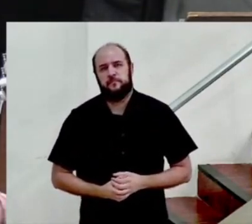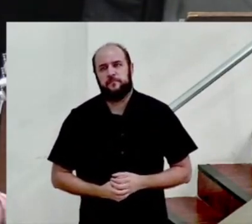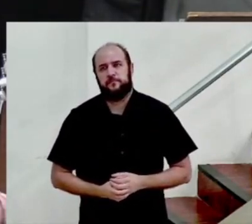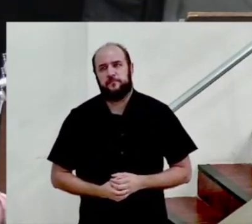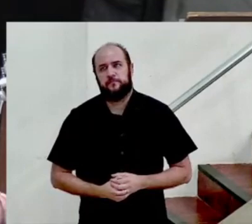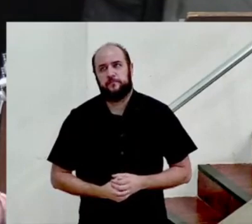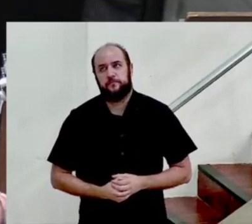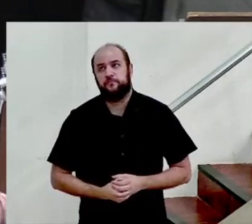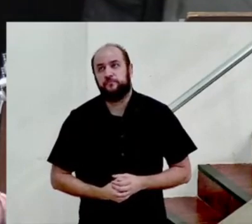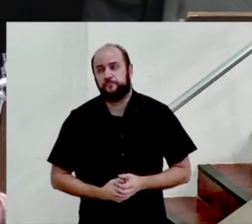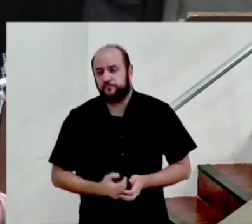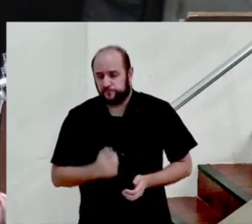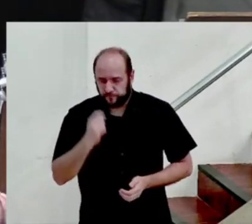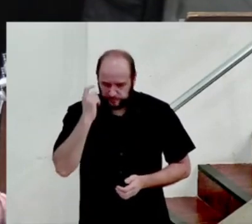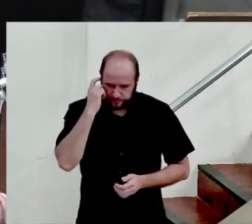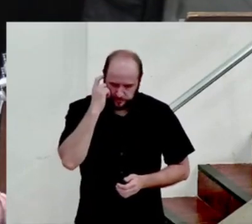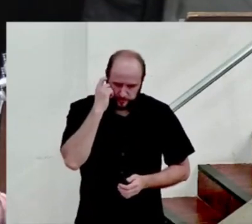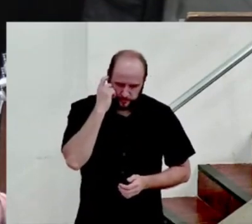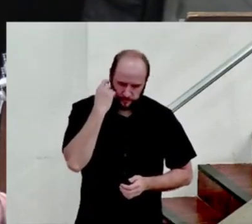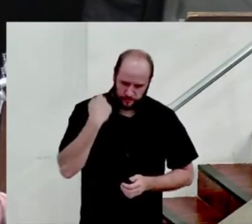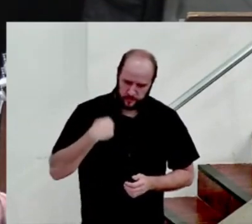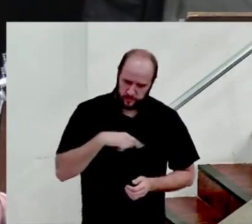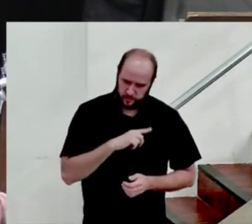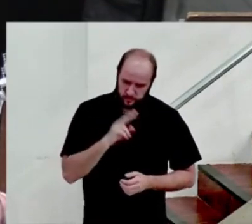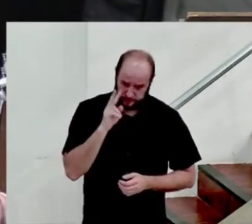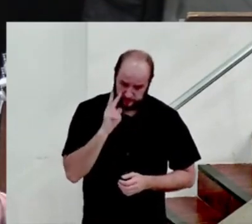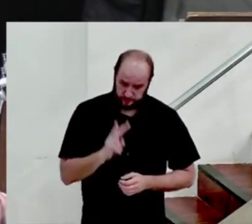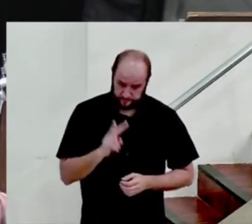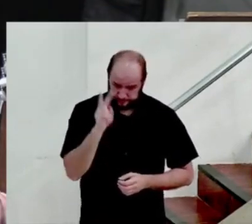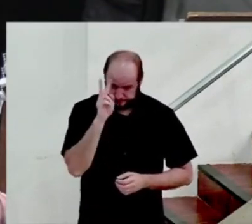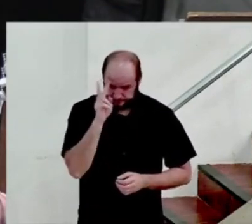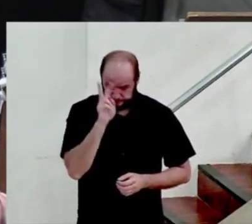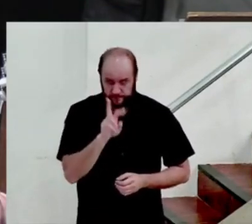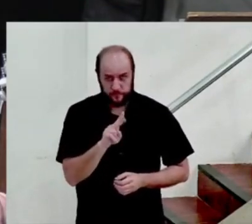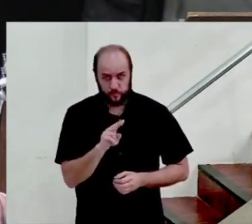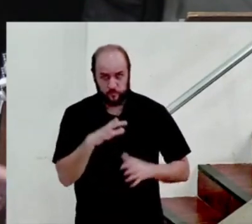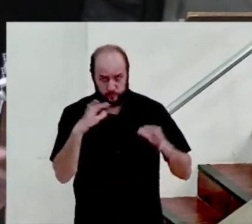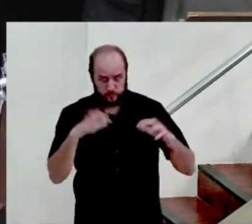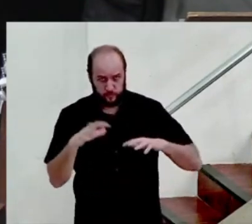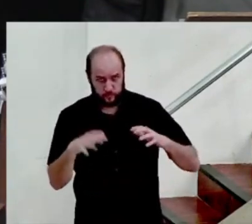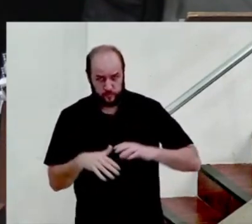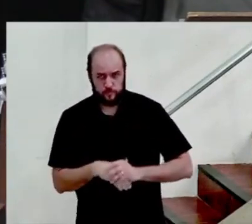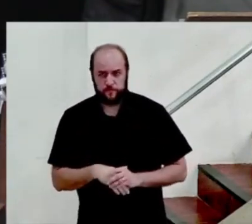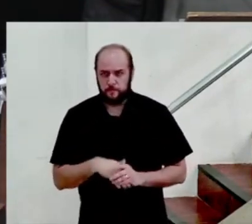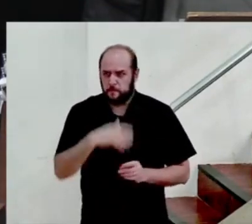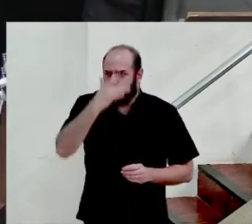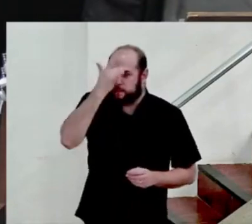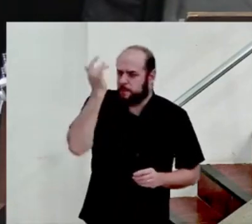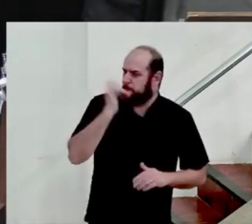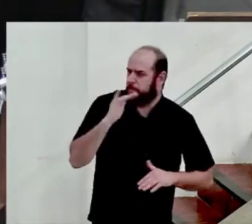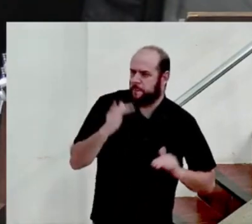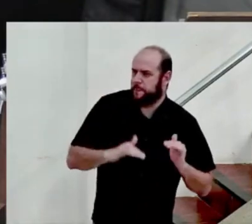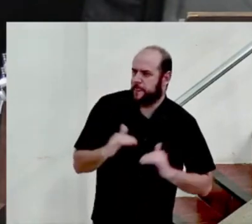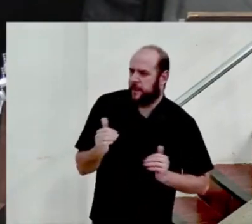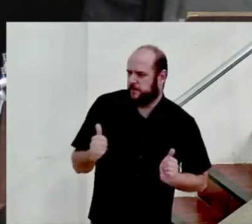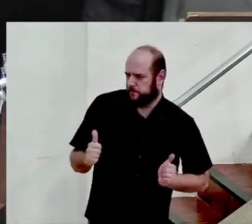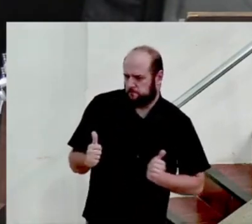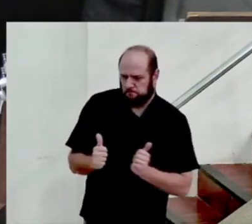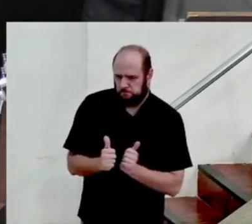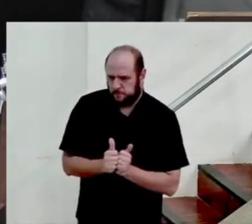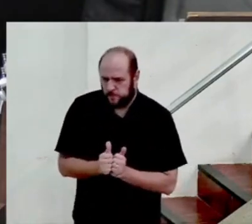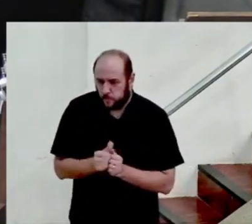Quando a gente se aproxima de uma narrativa como o dilúvio, as pessoas muitas vezes se aproximam com